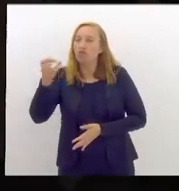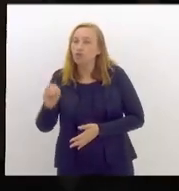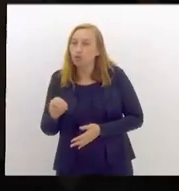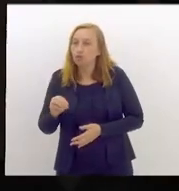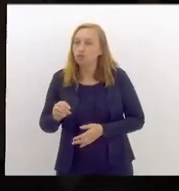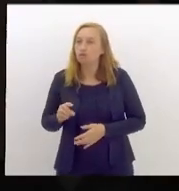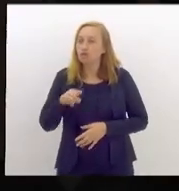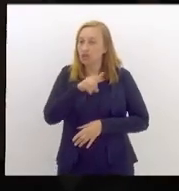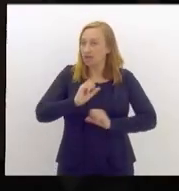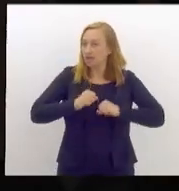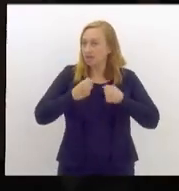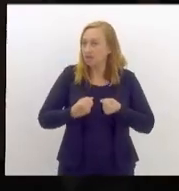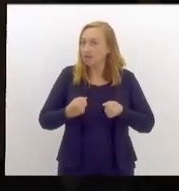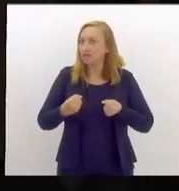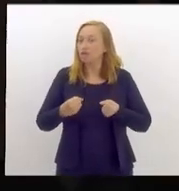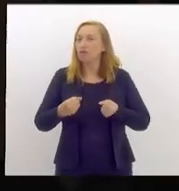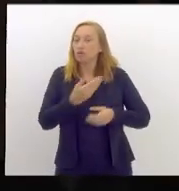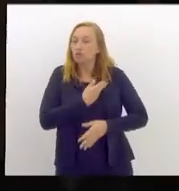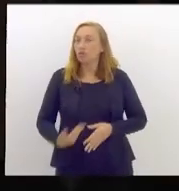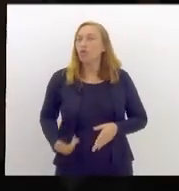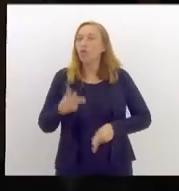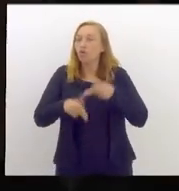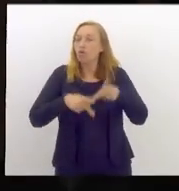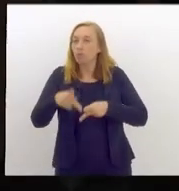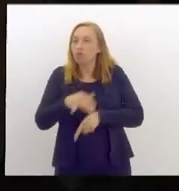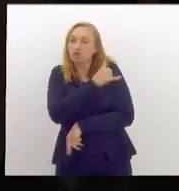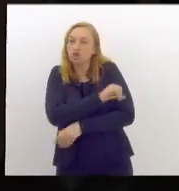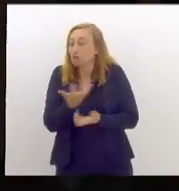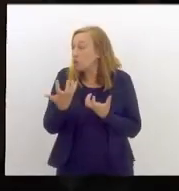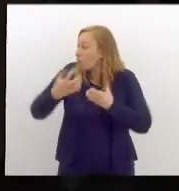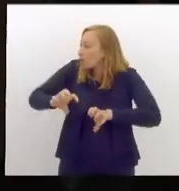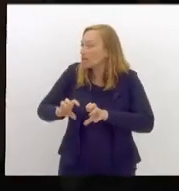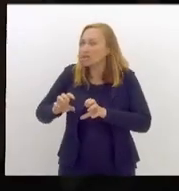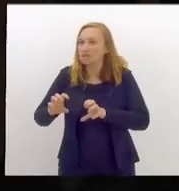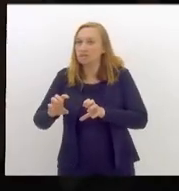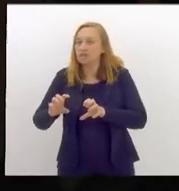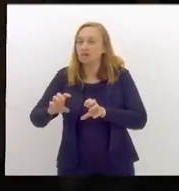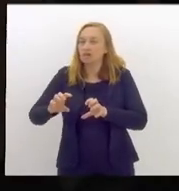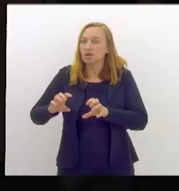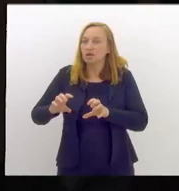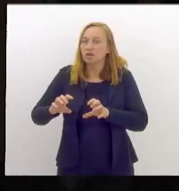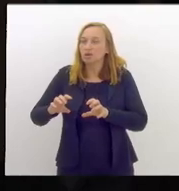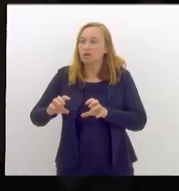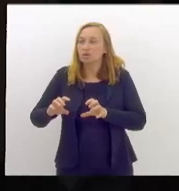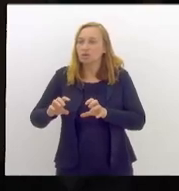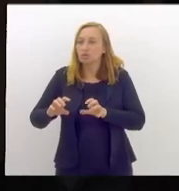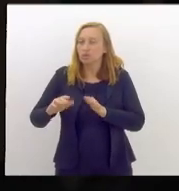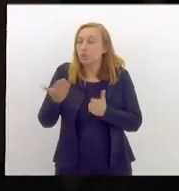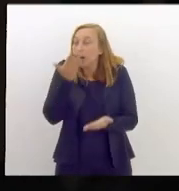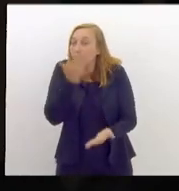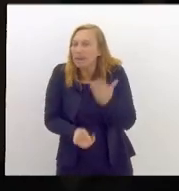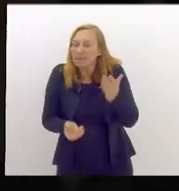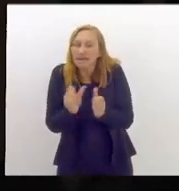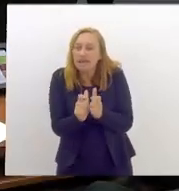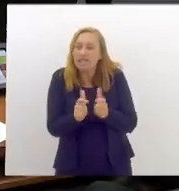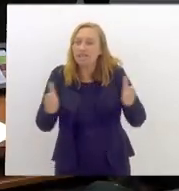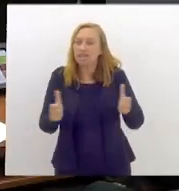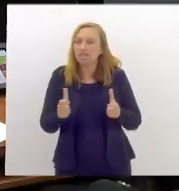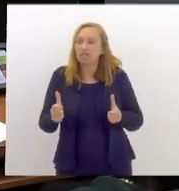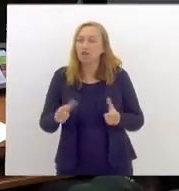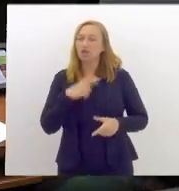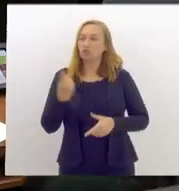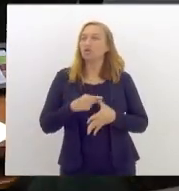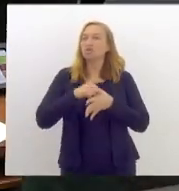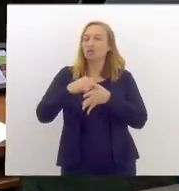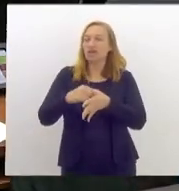ele defendeu pro governo que o povo do Rio de Janeiro baniu com uma surra eleitoral uma surra tal qual o nosso